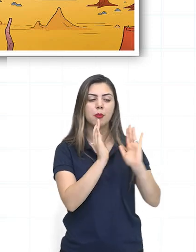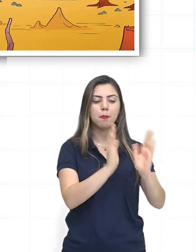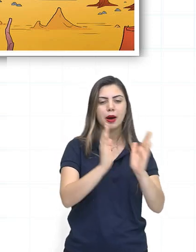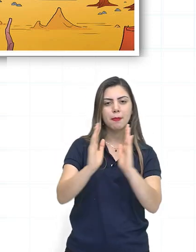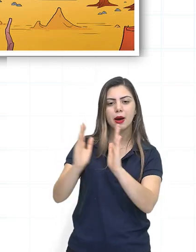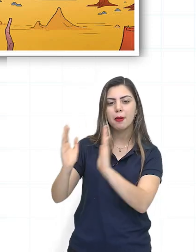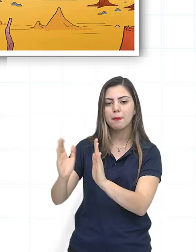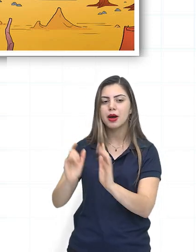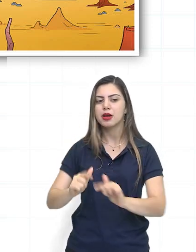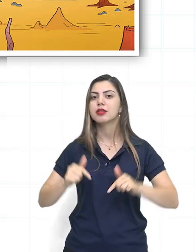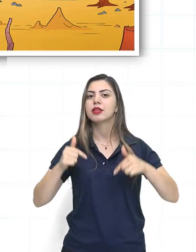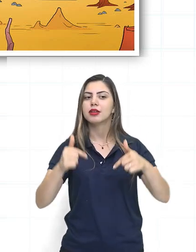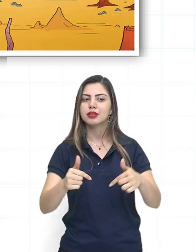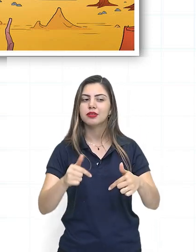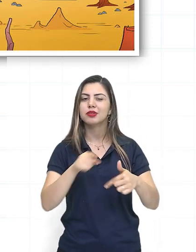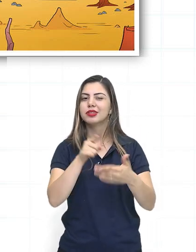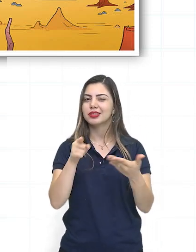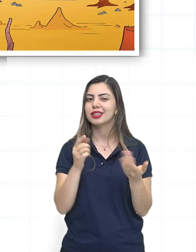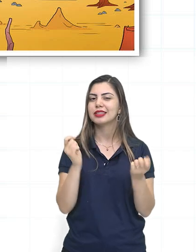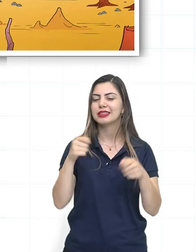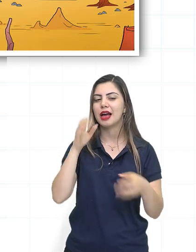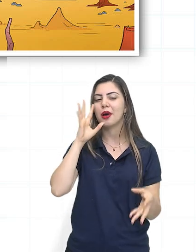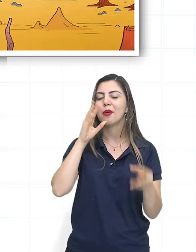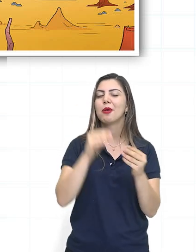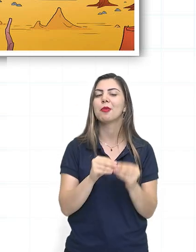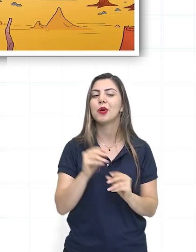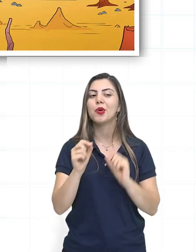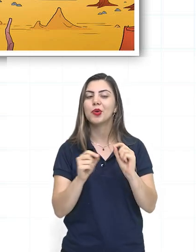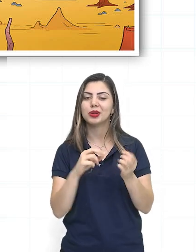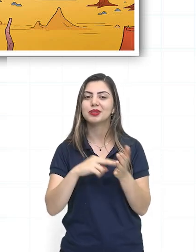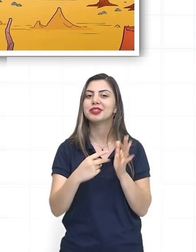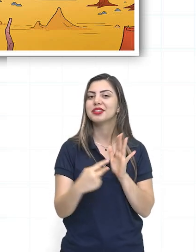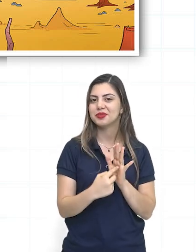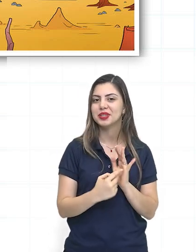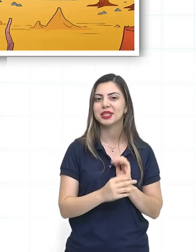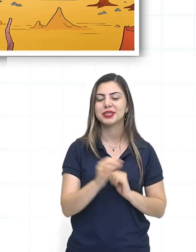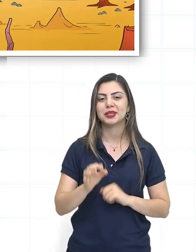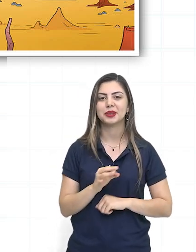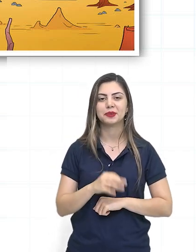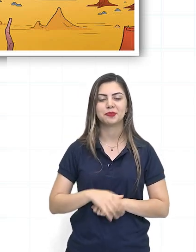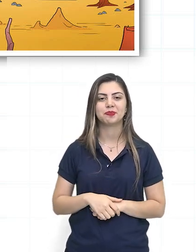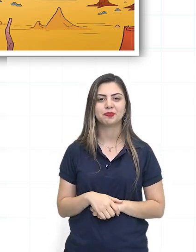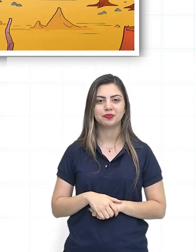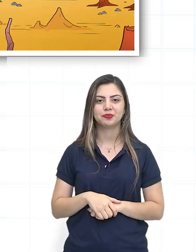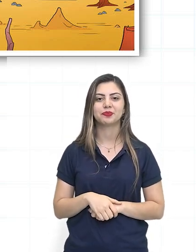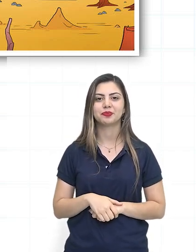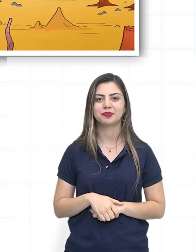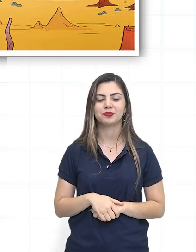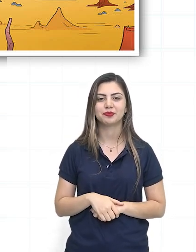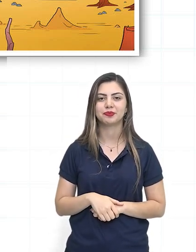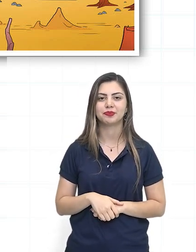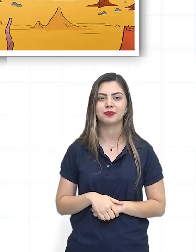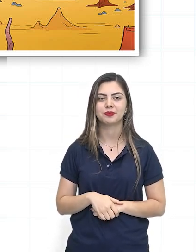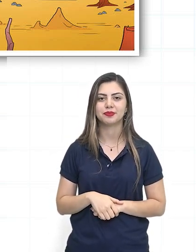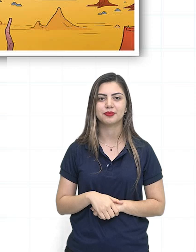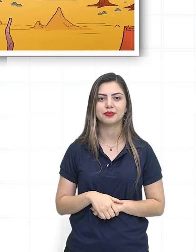sequências e das ações que estão ocorrendo, você consegue fazer uma interpretação do que está acontecendo, certo?